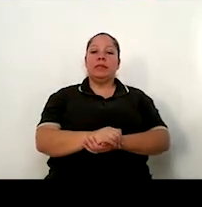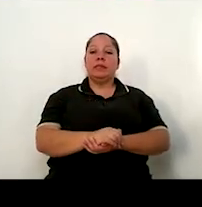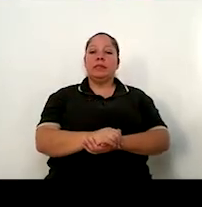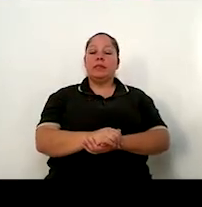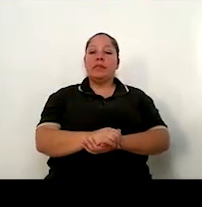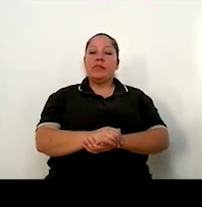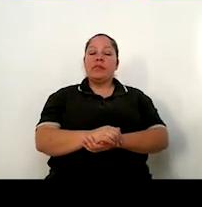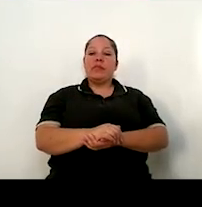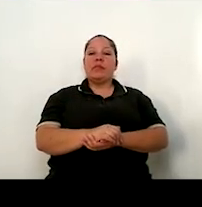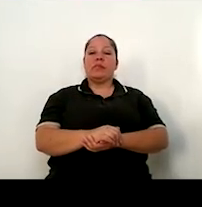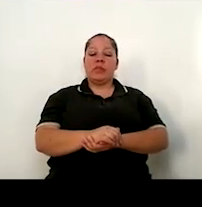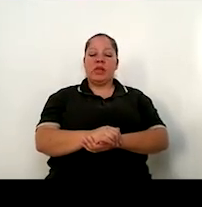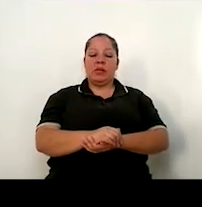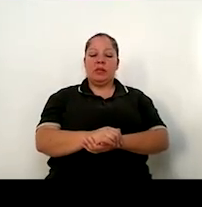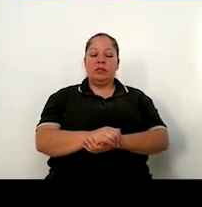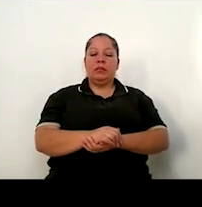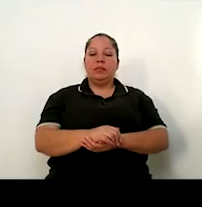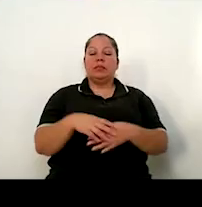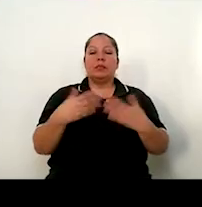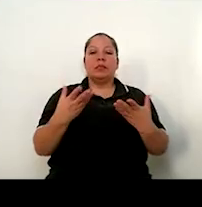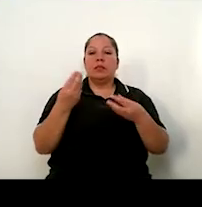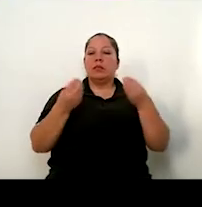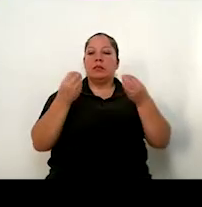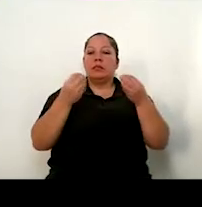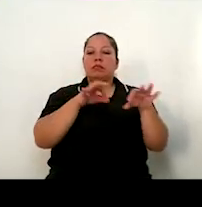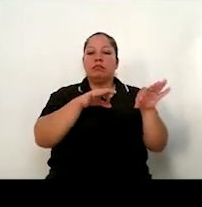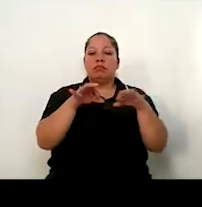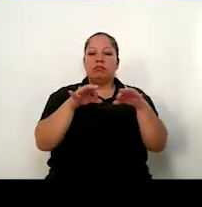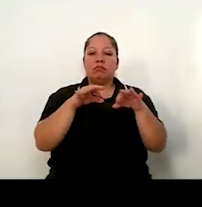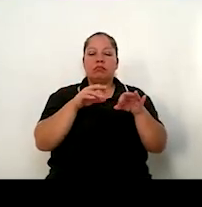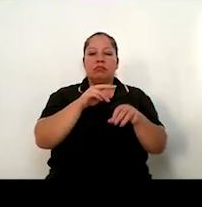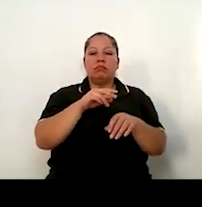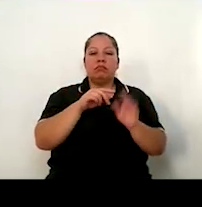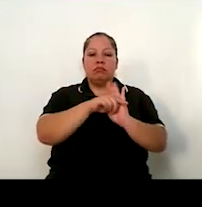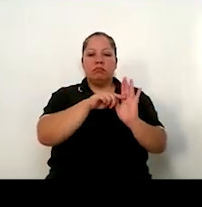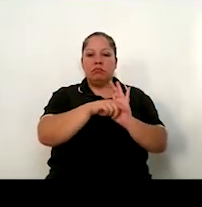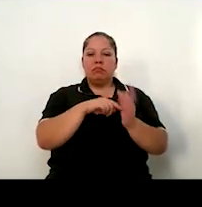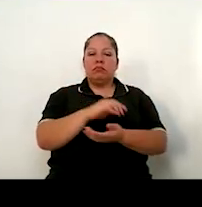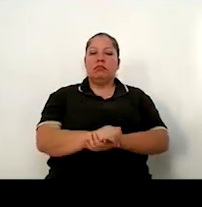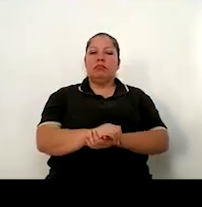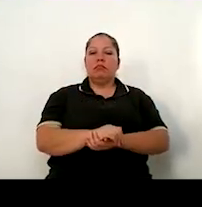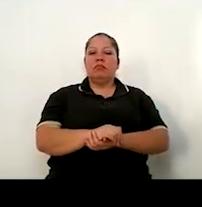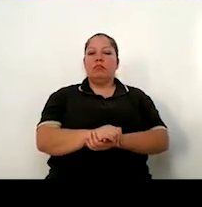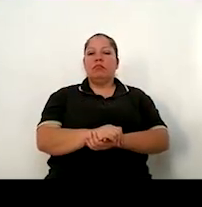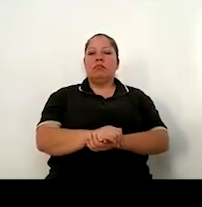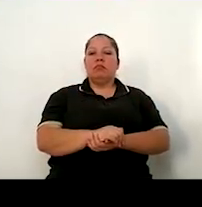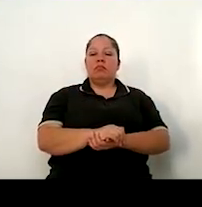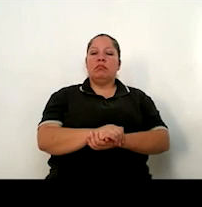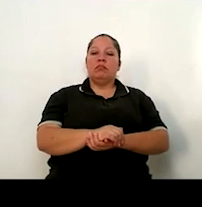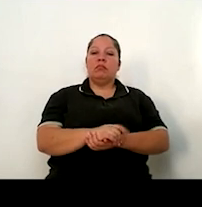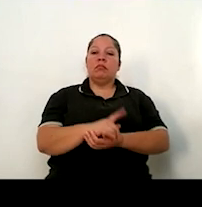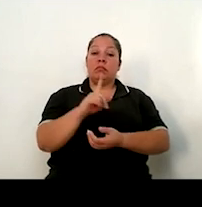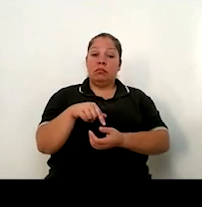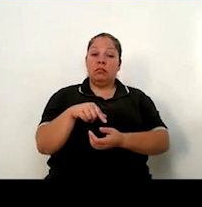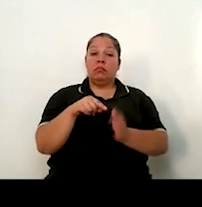Então, como é que é feito esse rastreamento, tá? O rastreamento, como a gente já falou, são exames que a